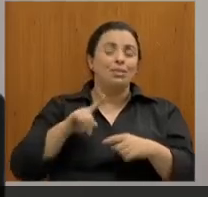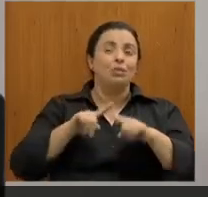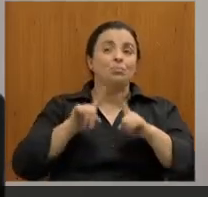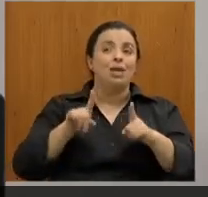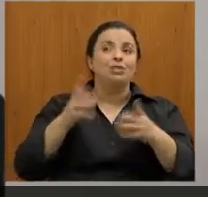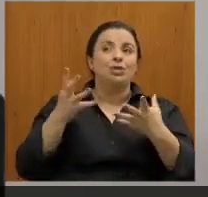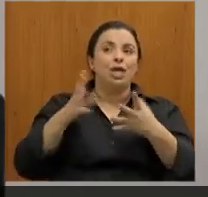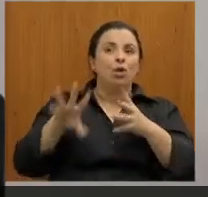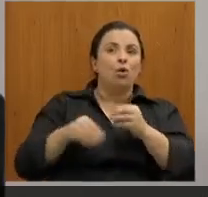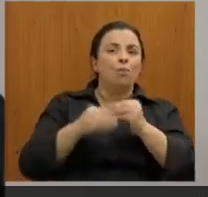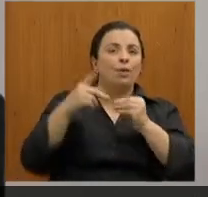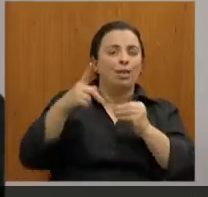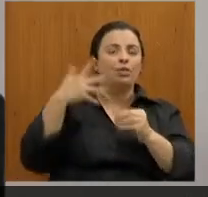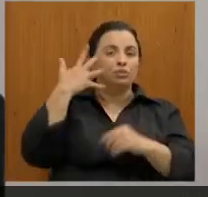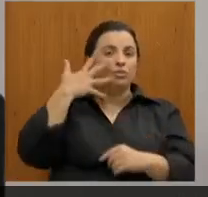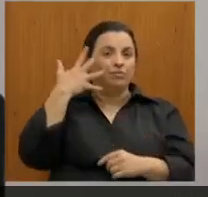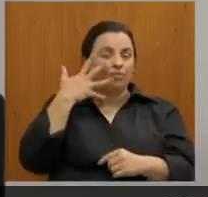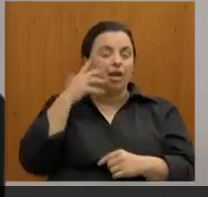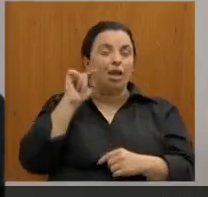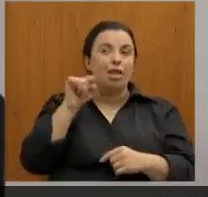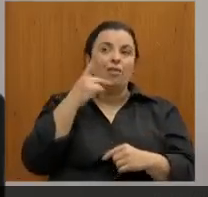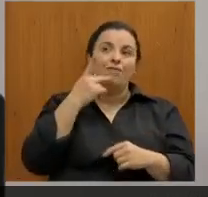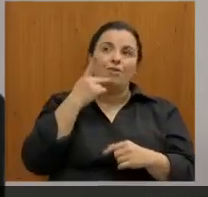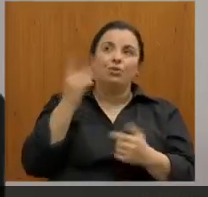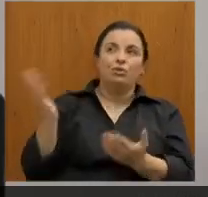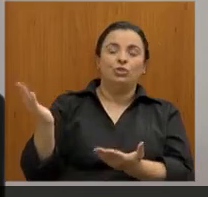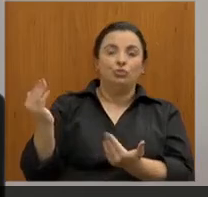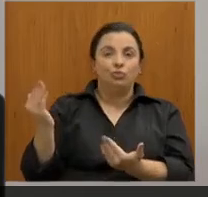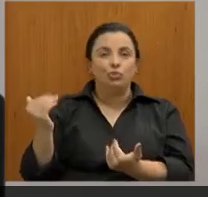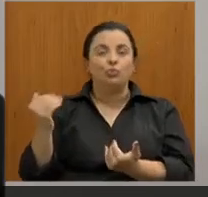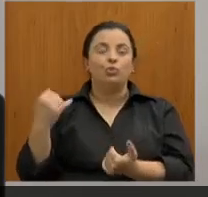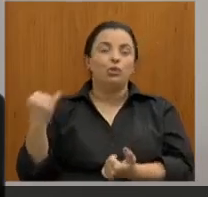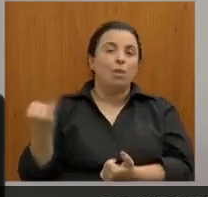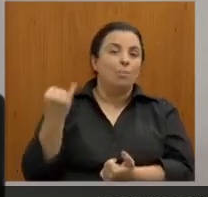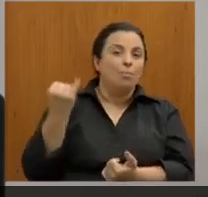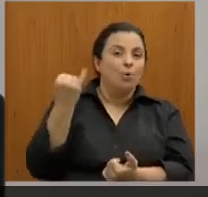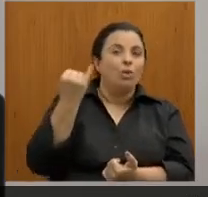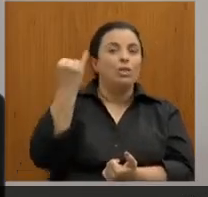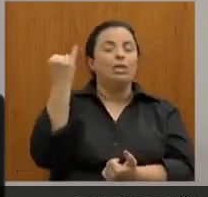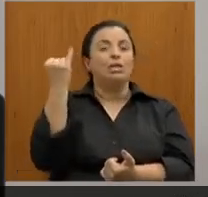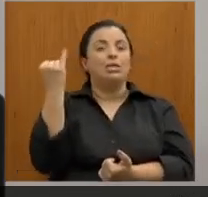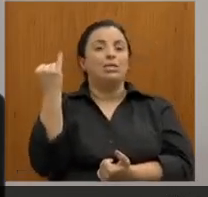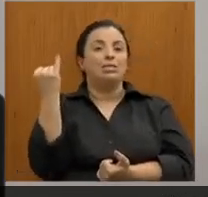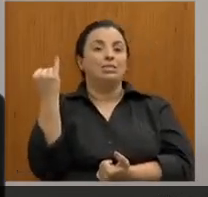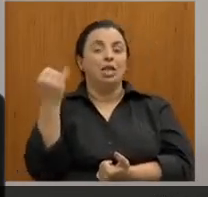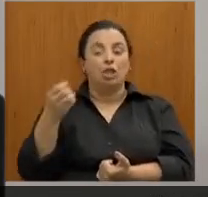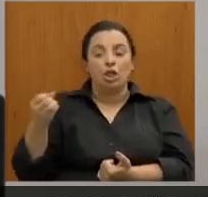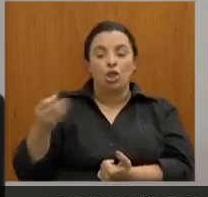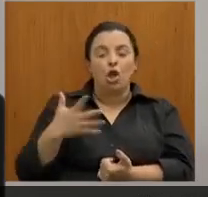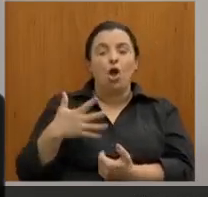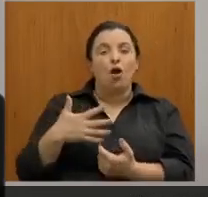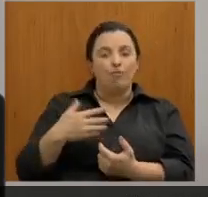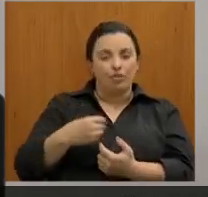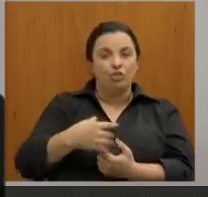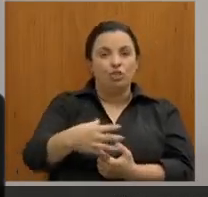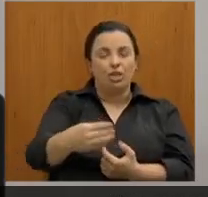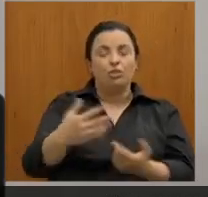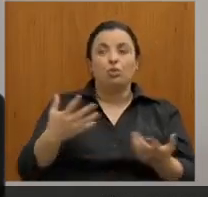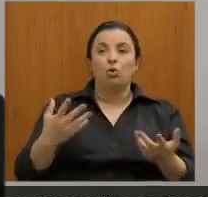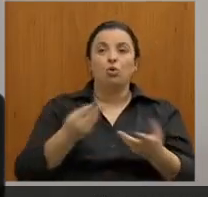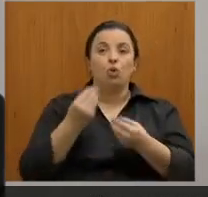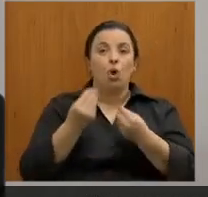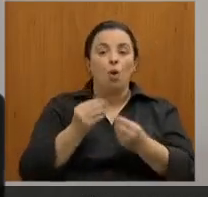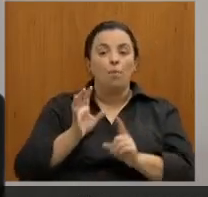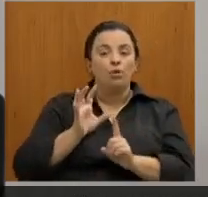aqui na sala dela ela falou muito da Juventude da importância das novas gerações do quanto que a gente